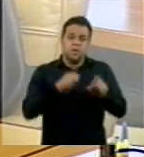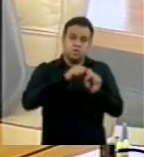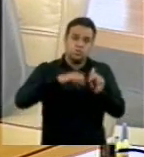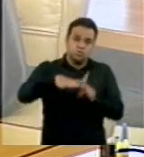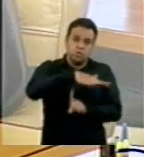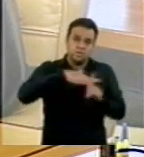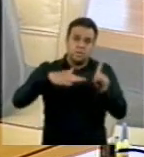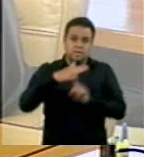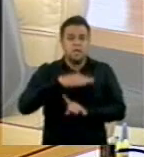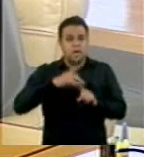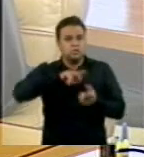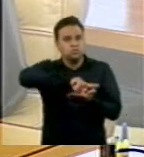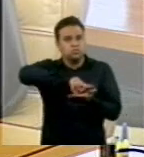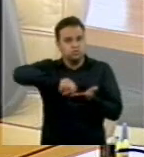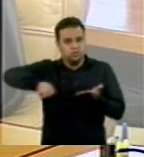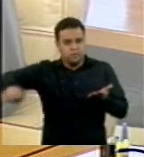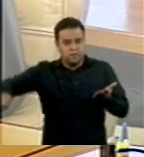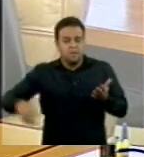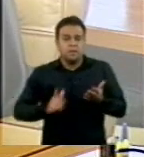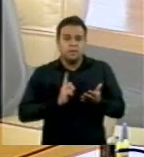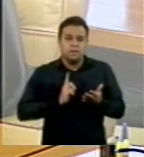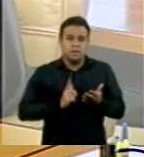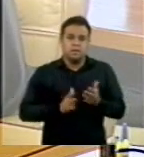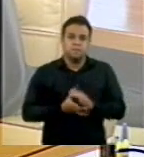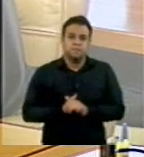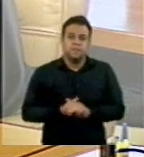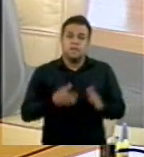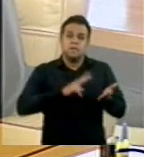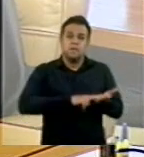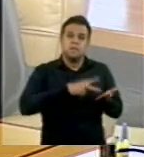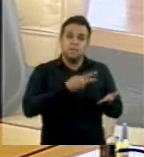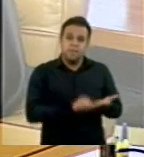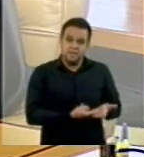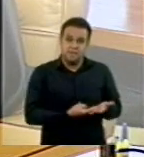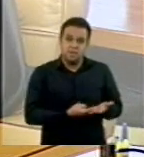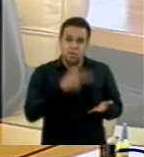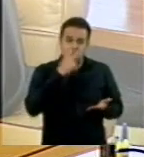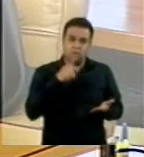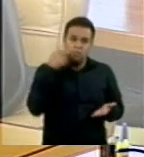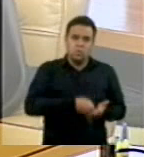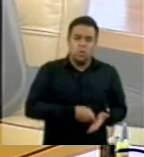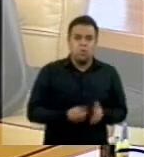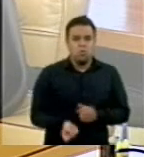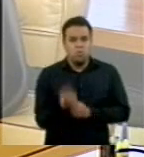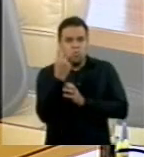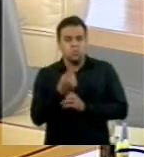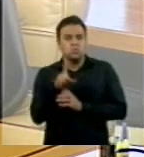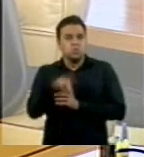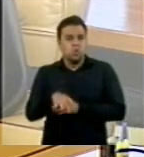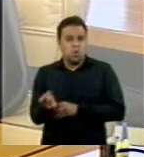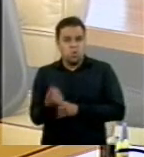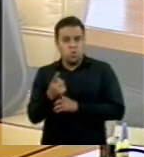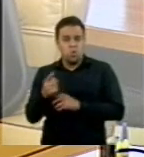sociedade plural, incorrer em interpretação utilitarista, recaindo em um cálculo